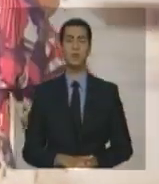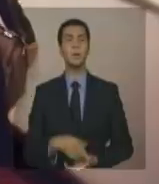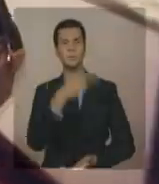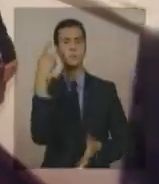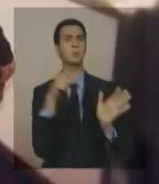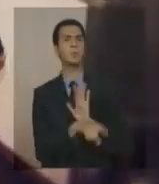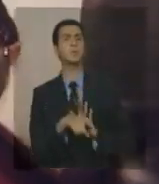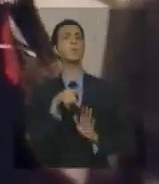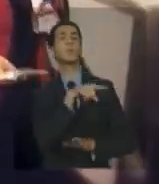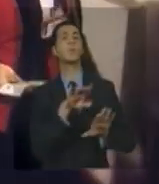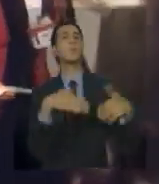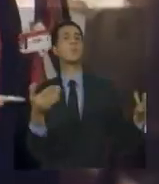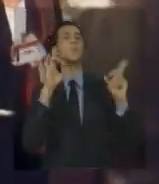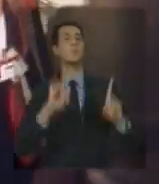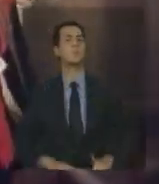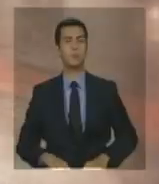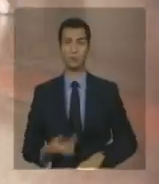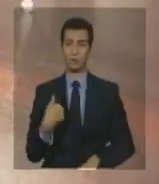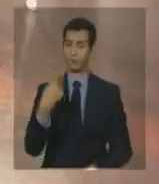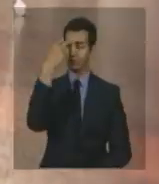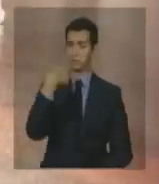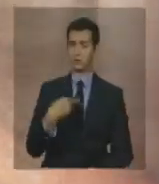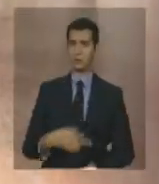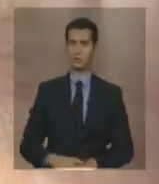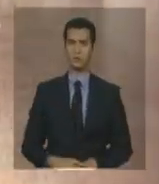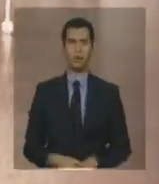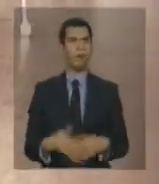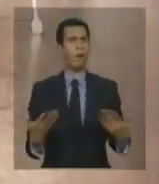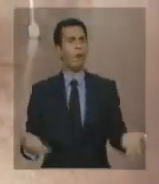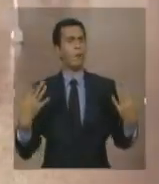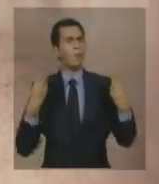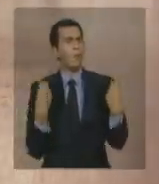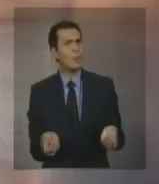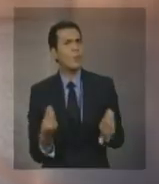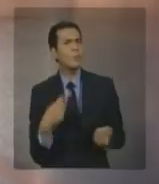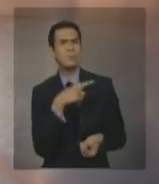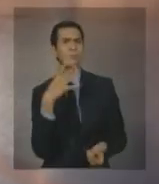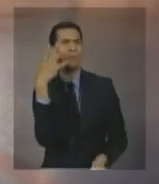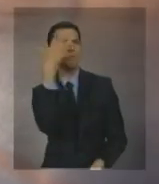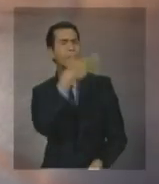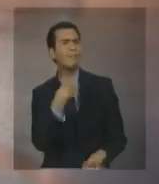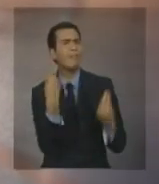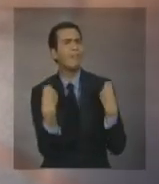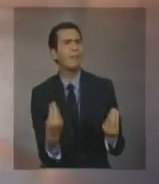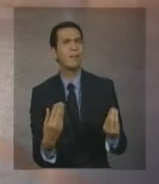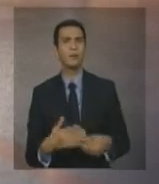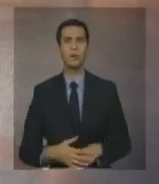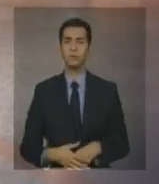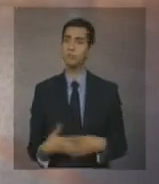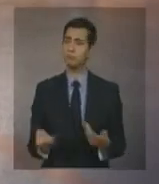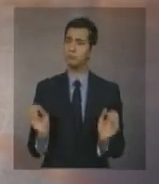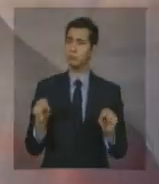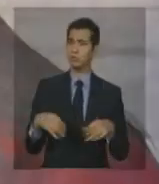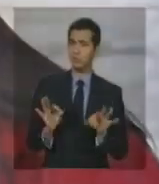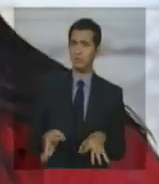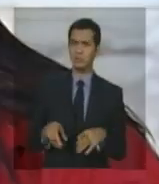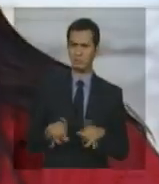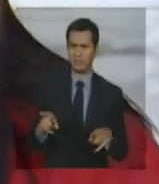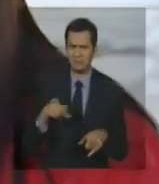deficiência? Visual. Ai, mas tão bonita! E eu dizia: sim, mas uma pessoa com deficiência visual tem que ser